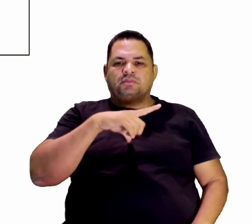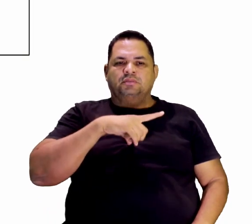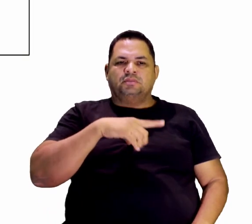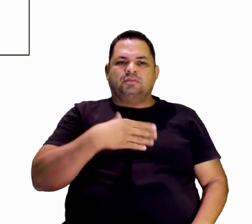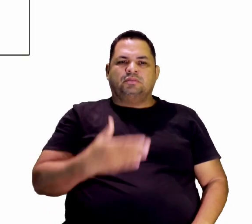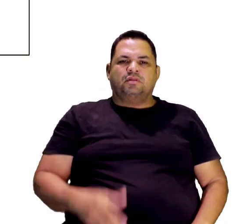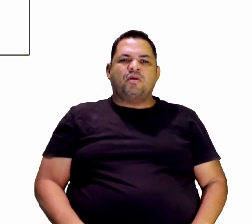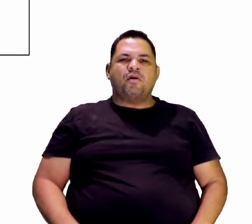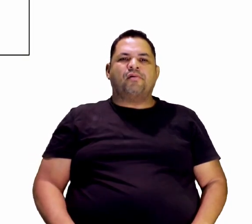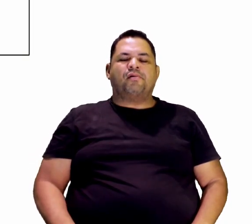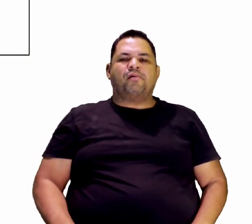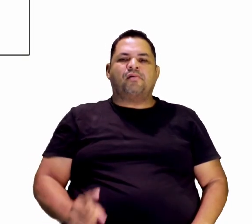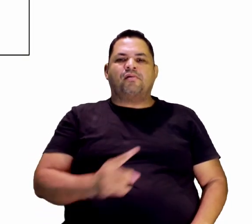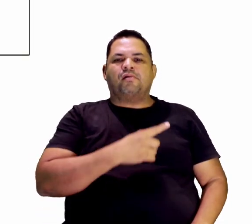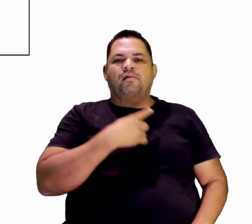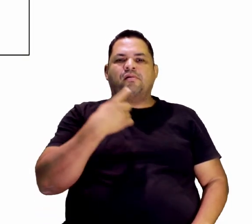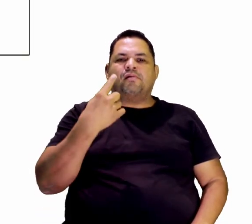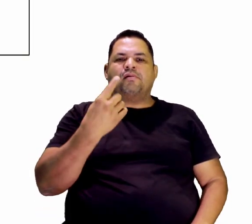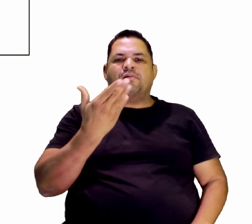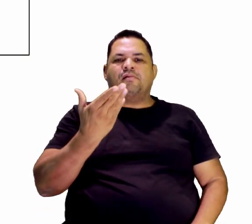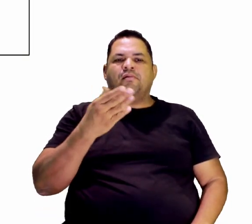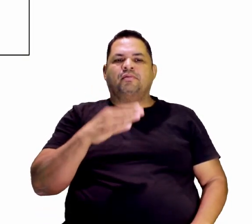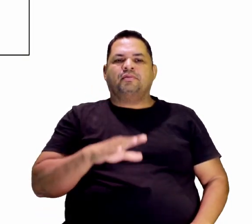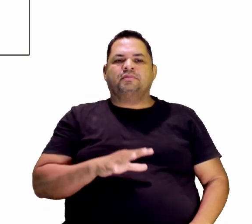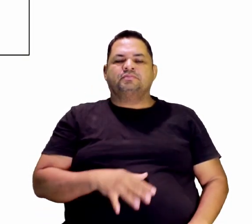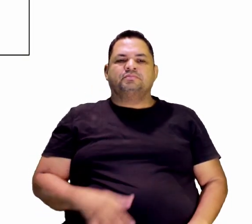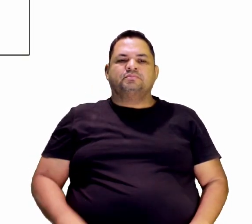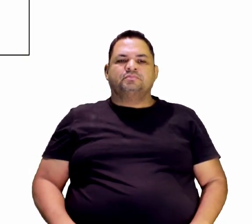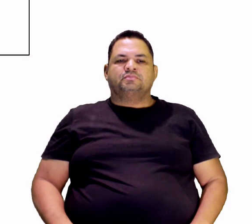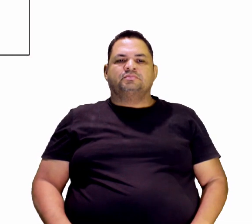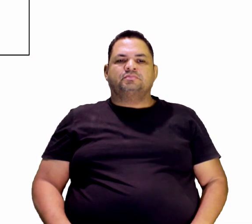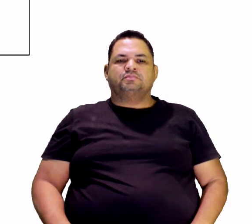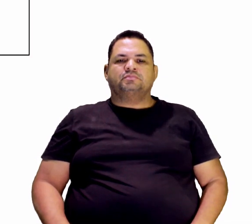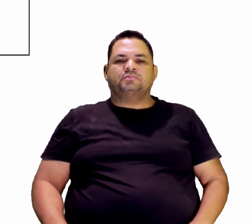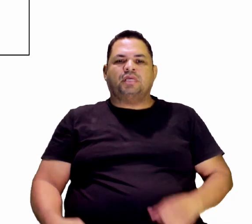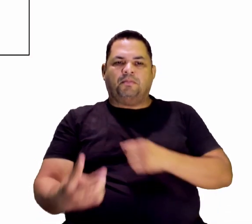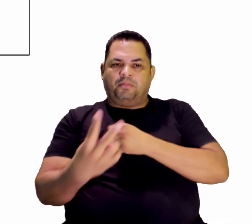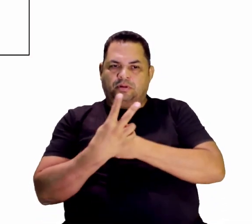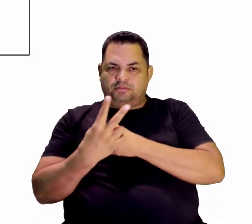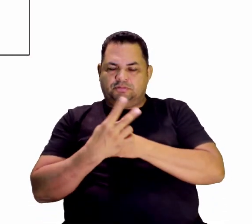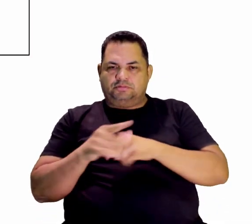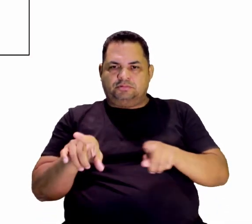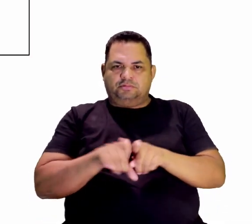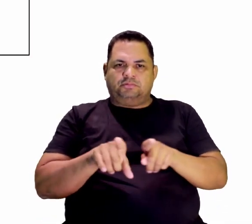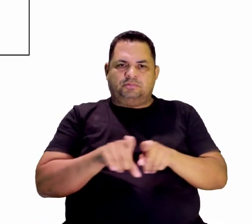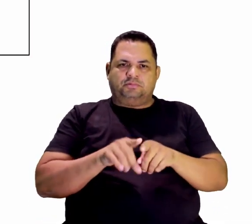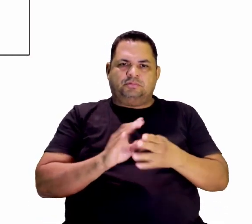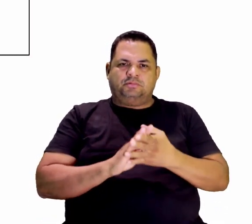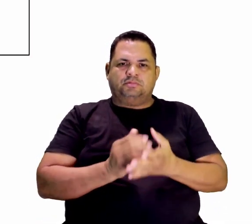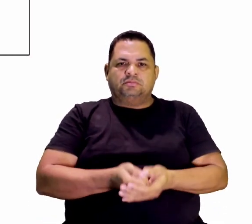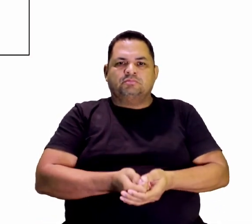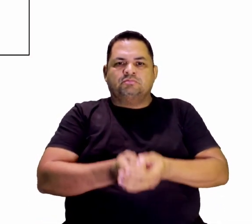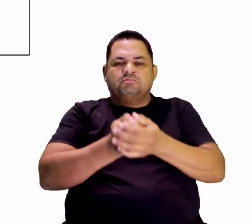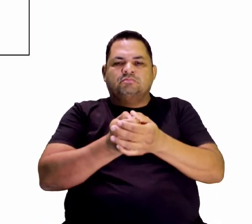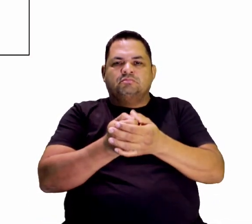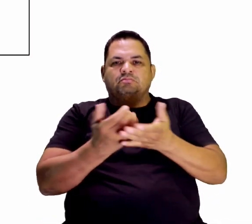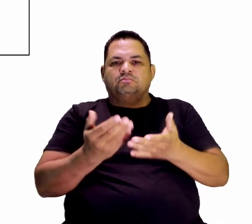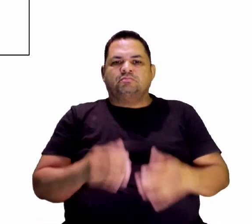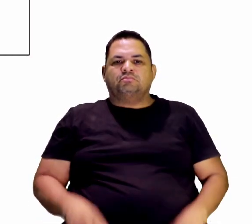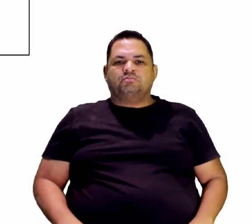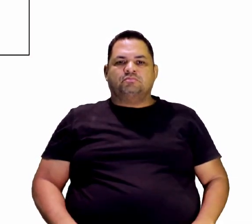mãos, manchete. E dentro da cortada, né, o fundamento cortada, nós temos aí as técnicas de tênis, de fundo, balanceado e